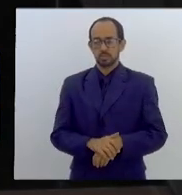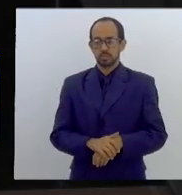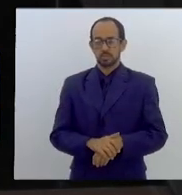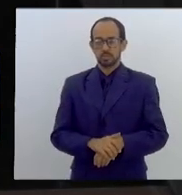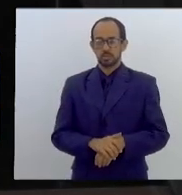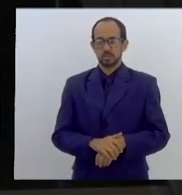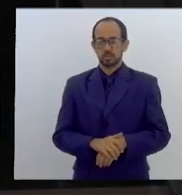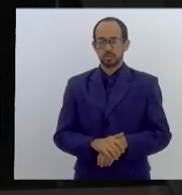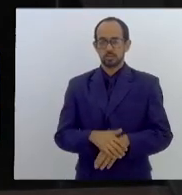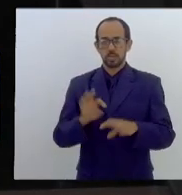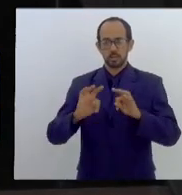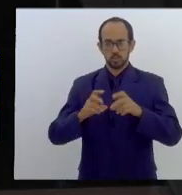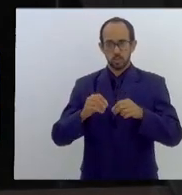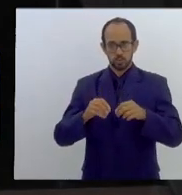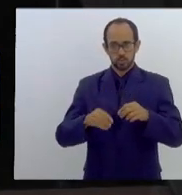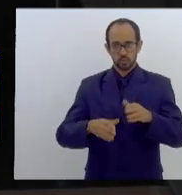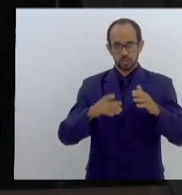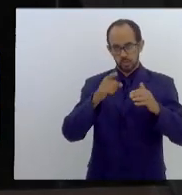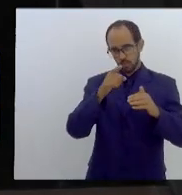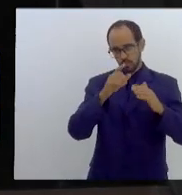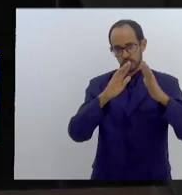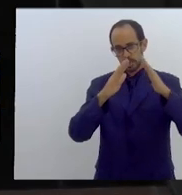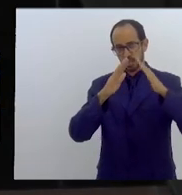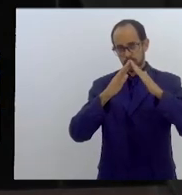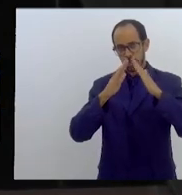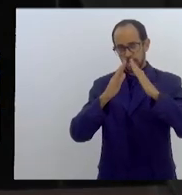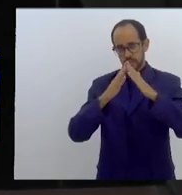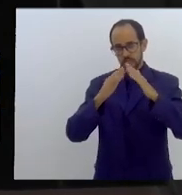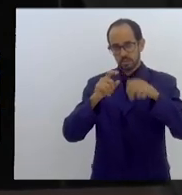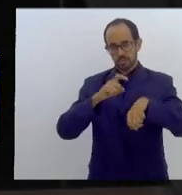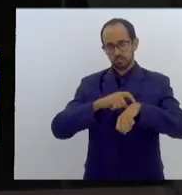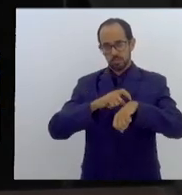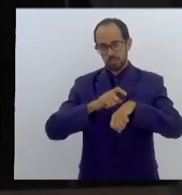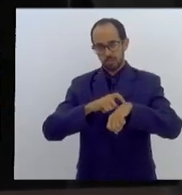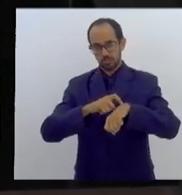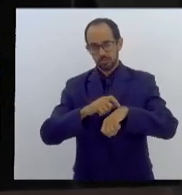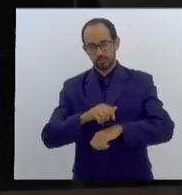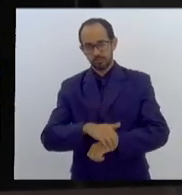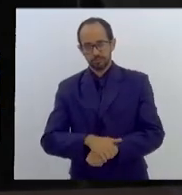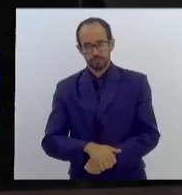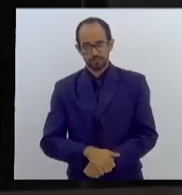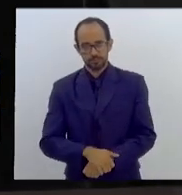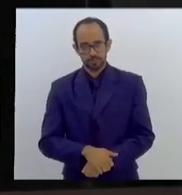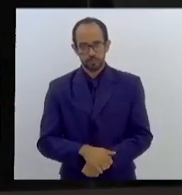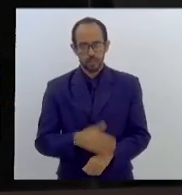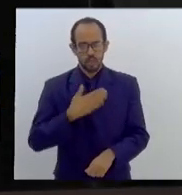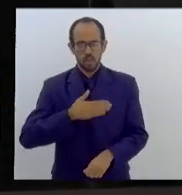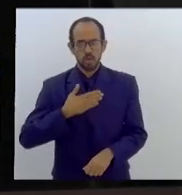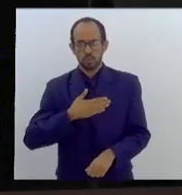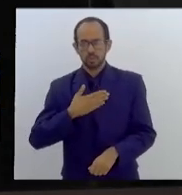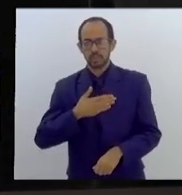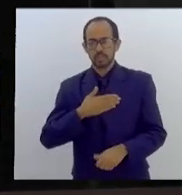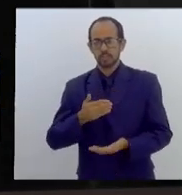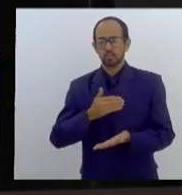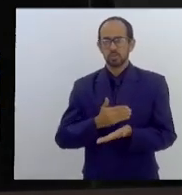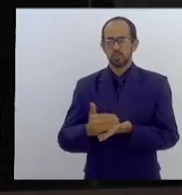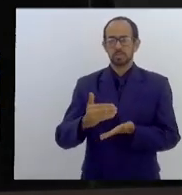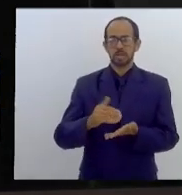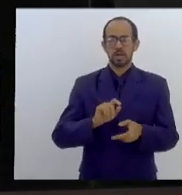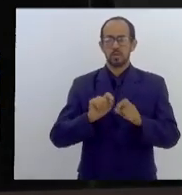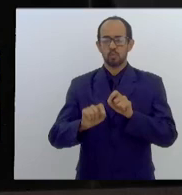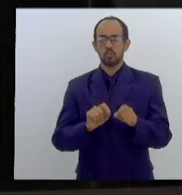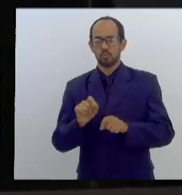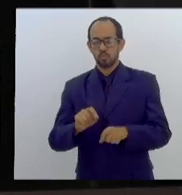e aqueles que nos ouvem neste momento. E eu queria começar